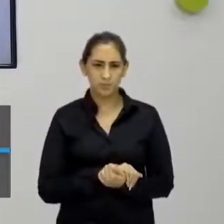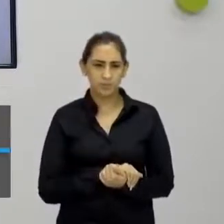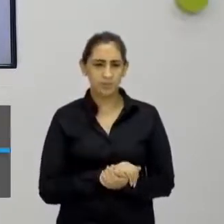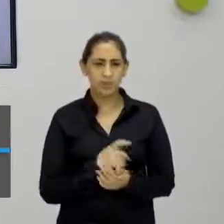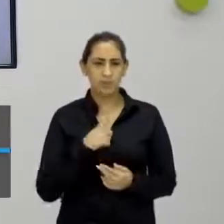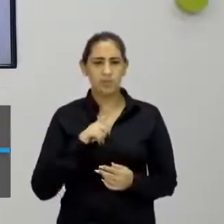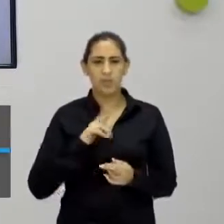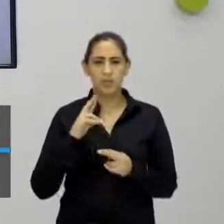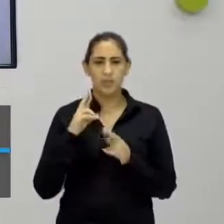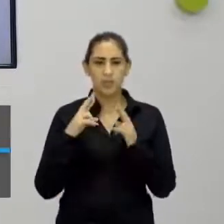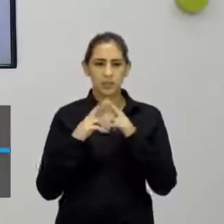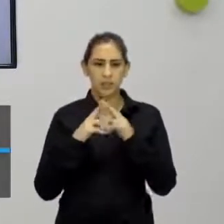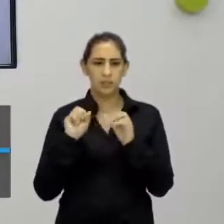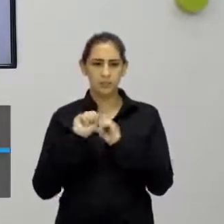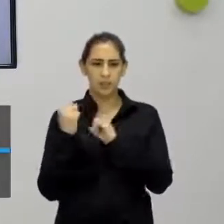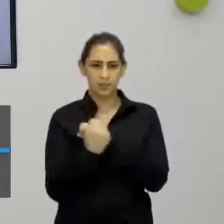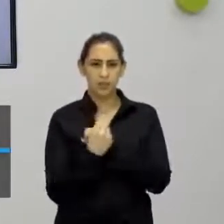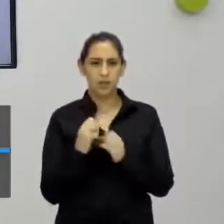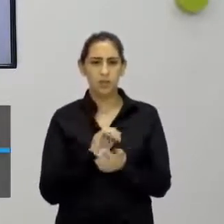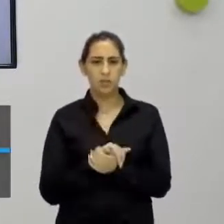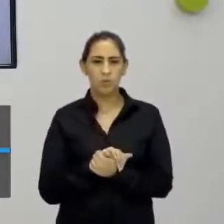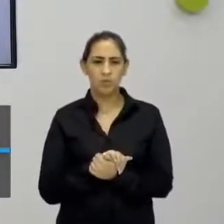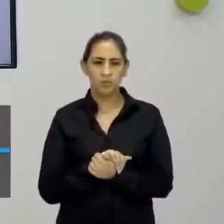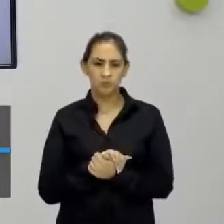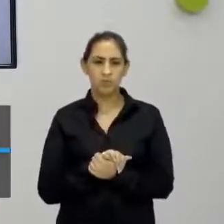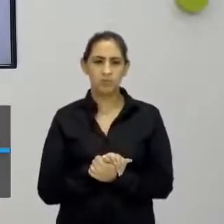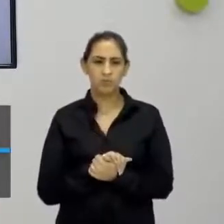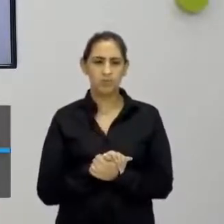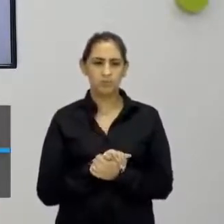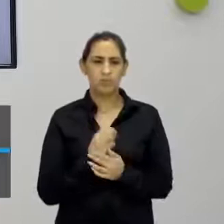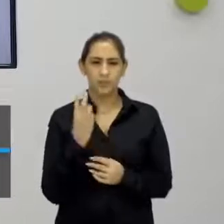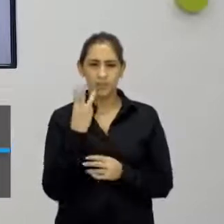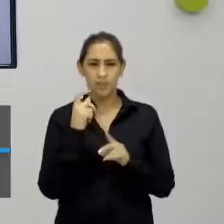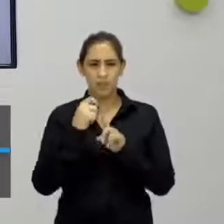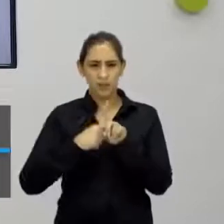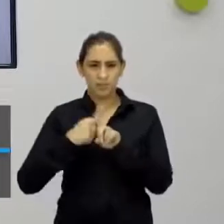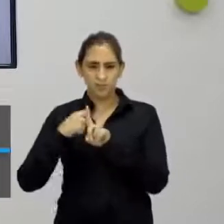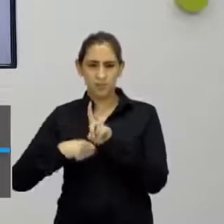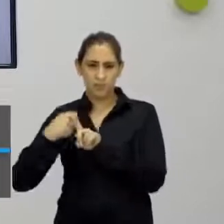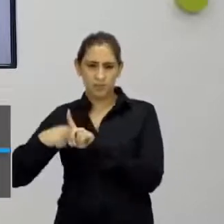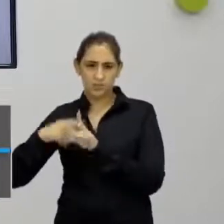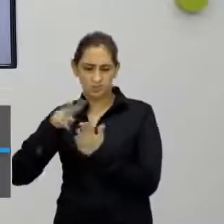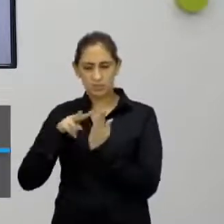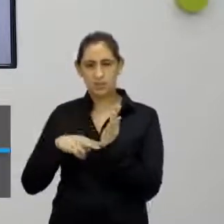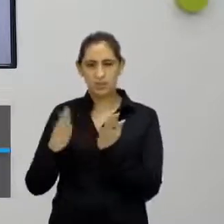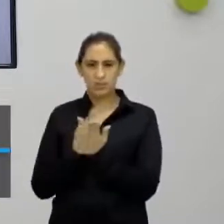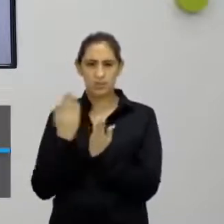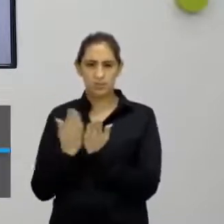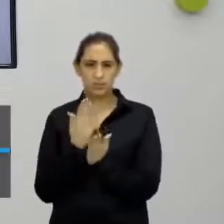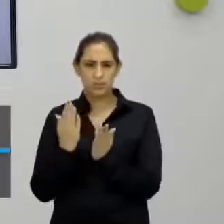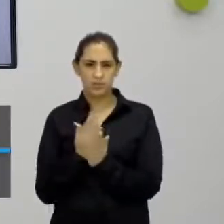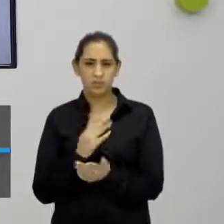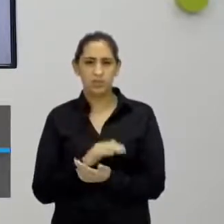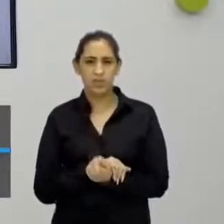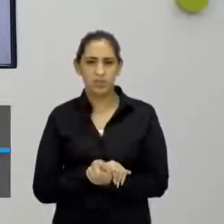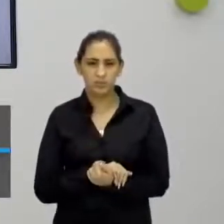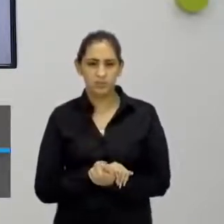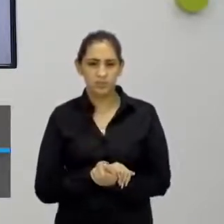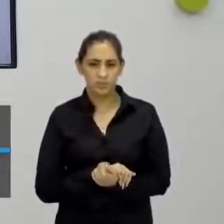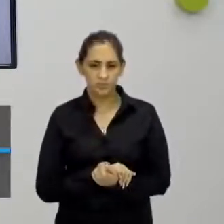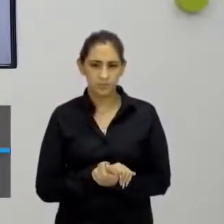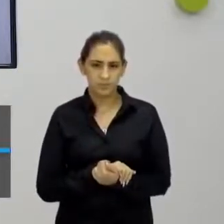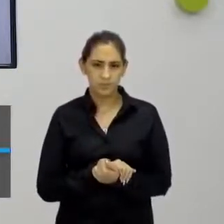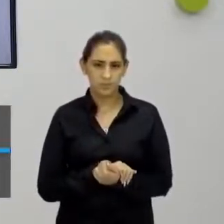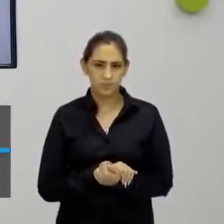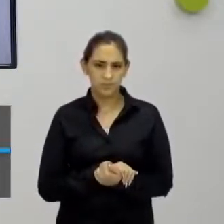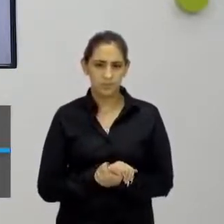rede social. Foi o que a professora falou, um livro por mês, a cada 3 meses, cada não 3 sei. Meses. Ou seja, ler o mundo, ler a realidade, ler o gestual, saber